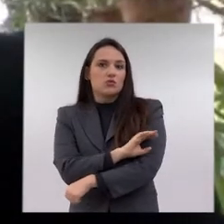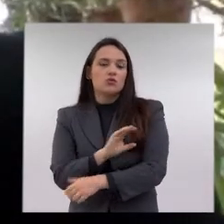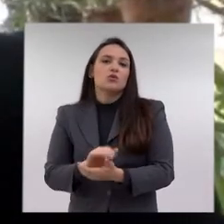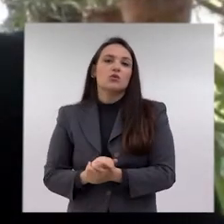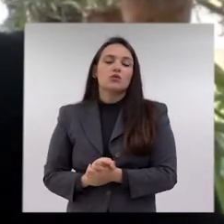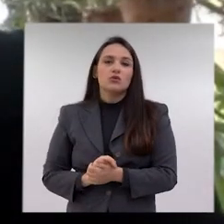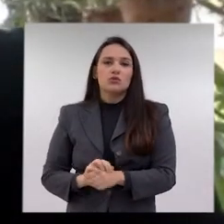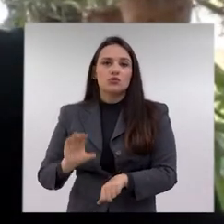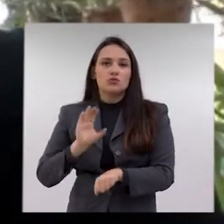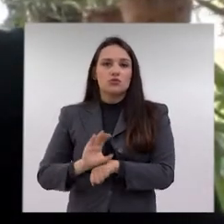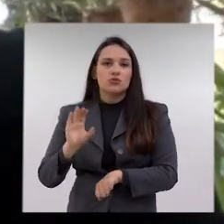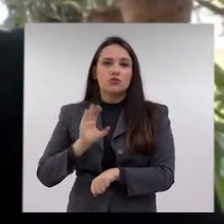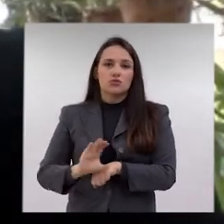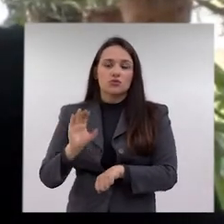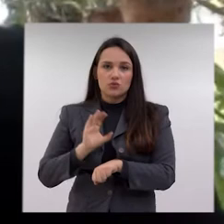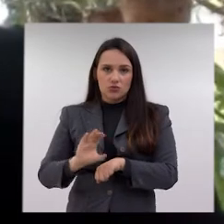curso